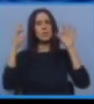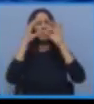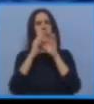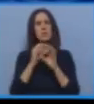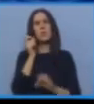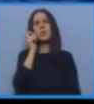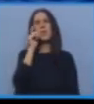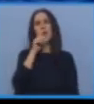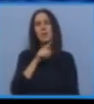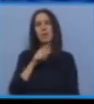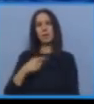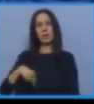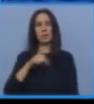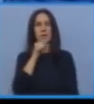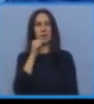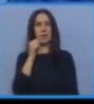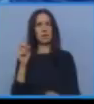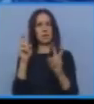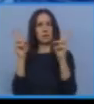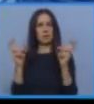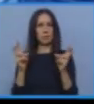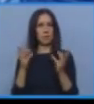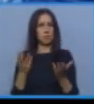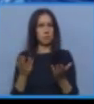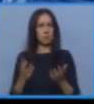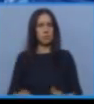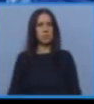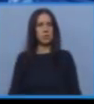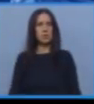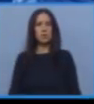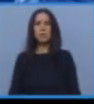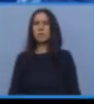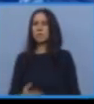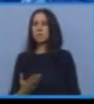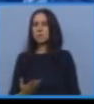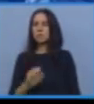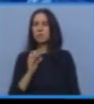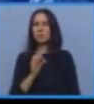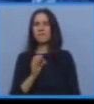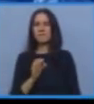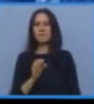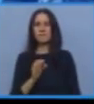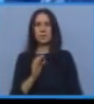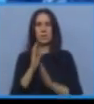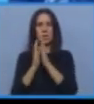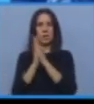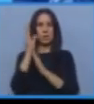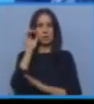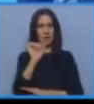como nós o costumamos chamar? É uma dimensão de